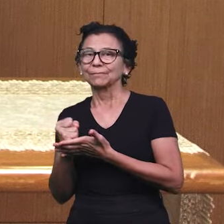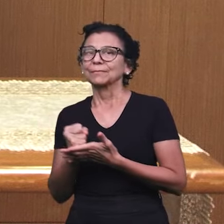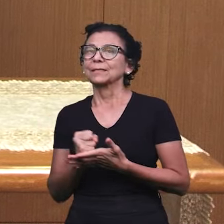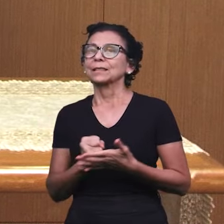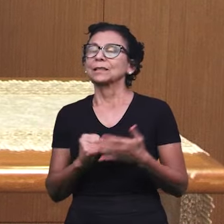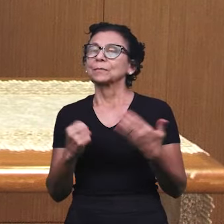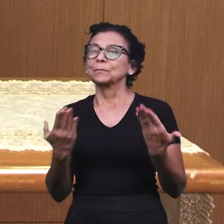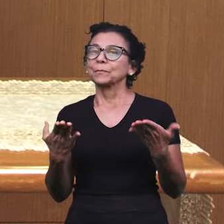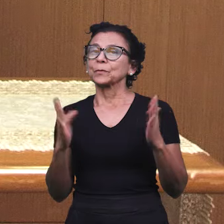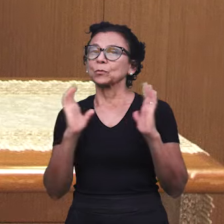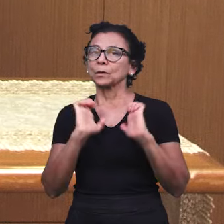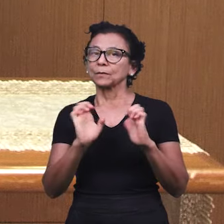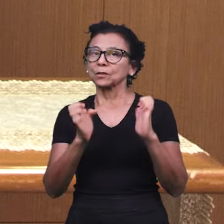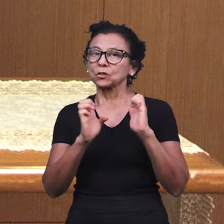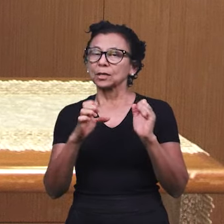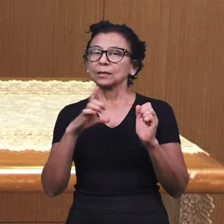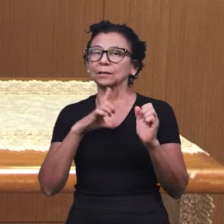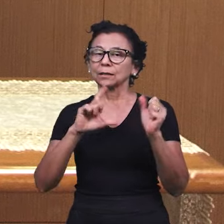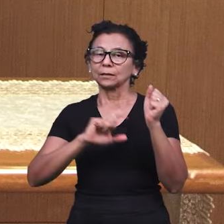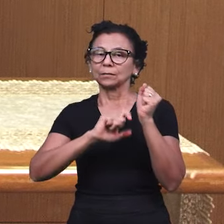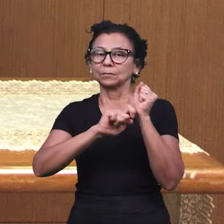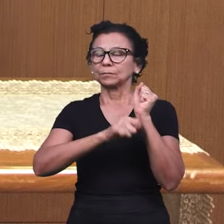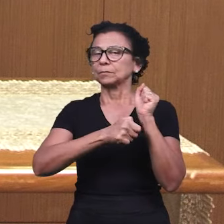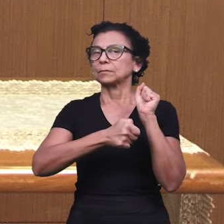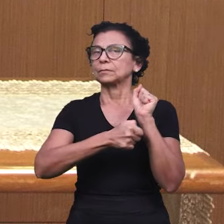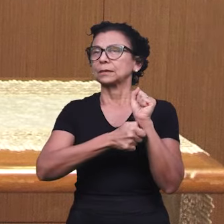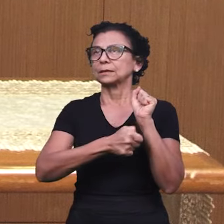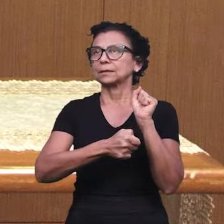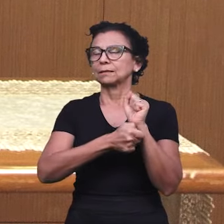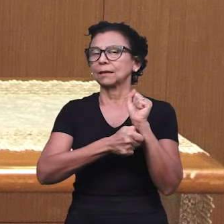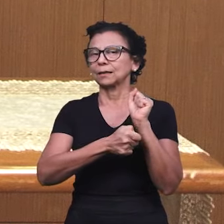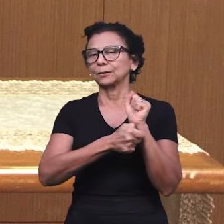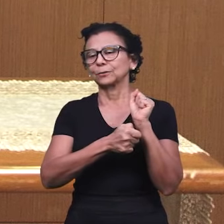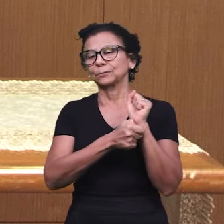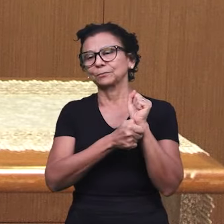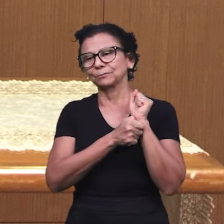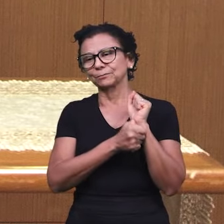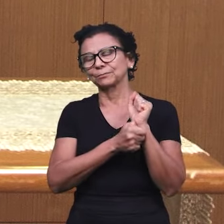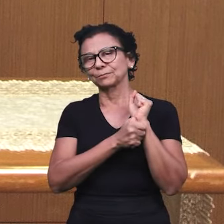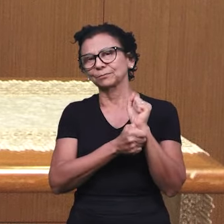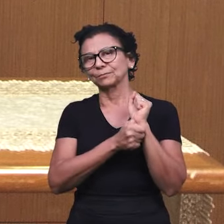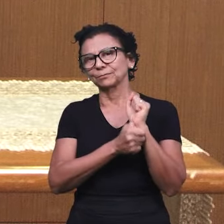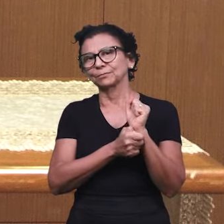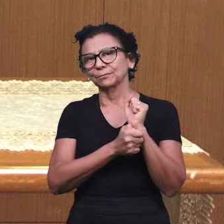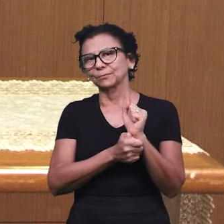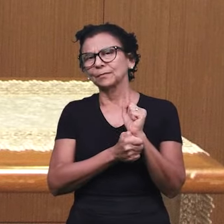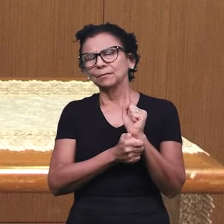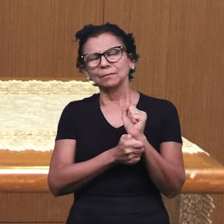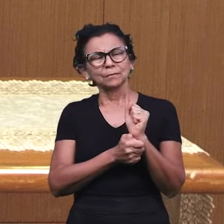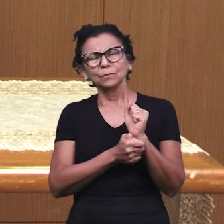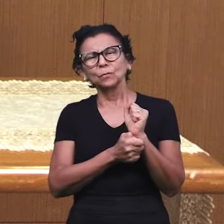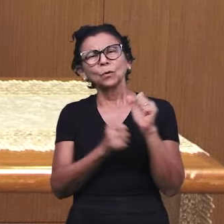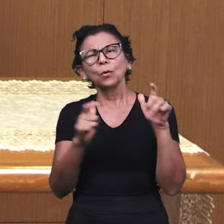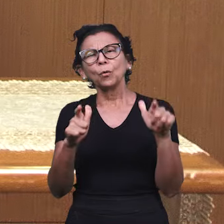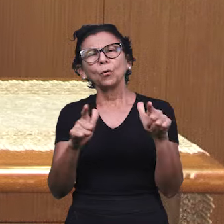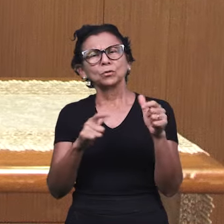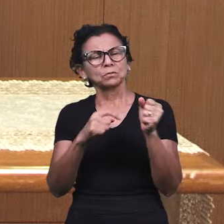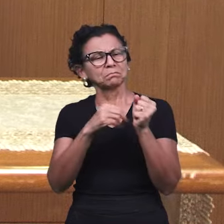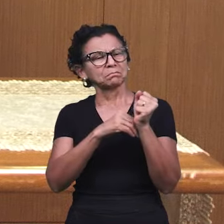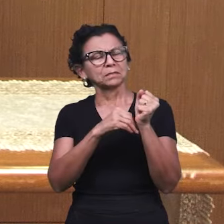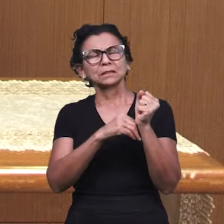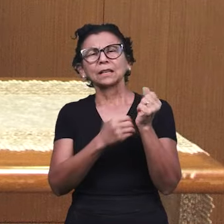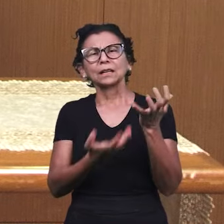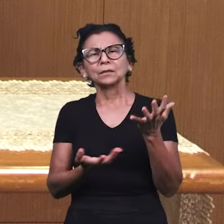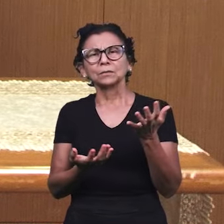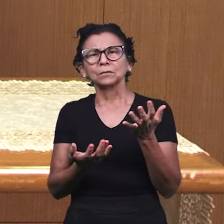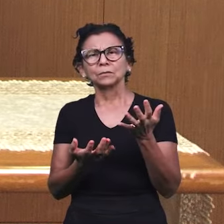mistério. Então, nesta hora, o mistério está guardado no corpo. O